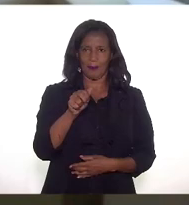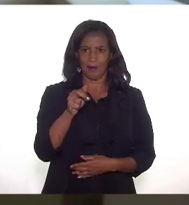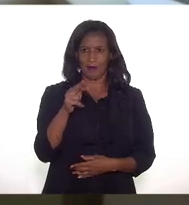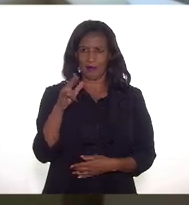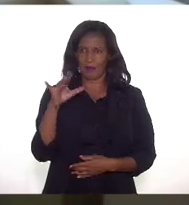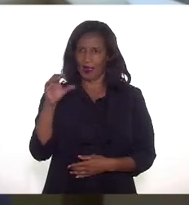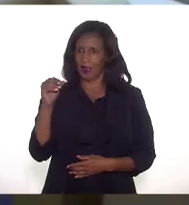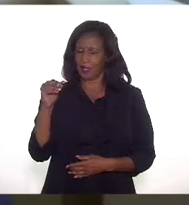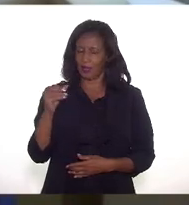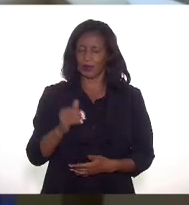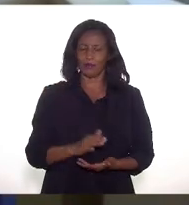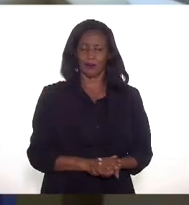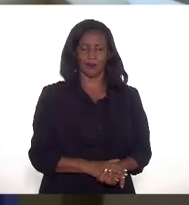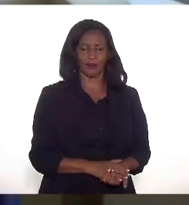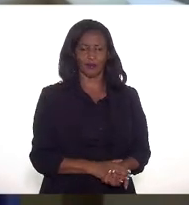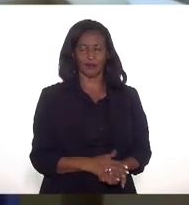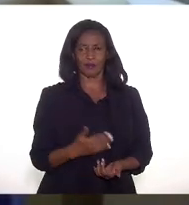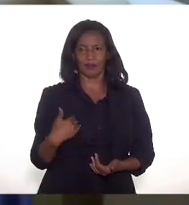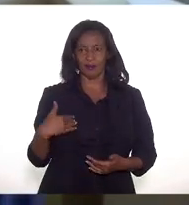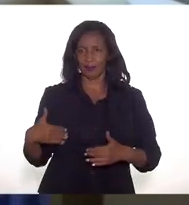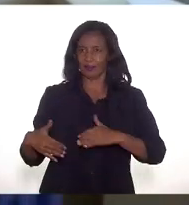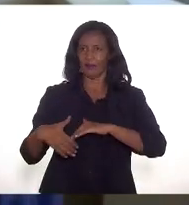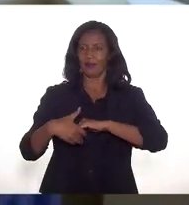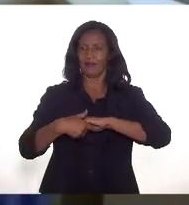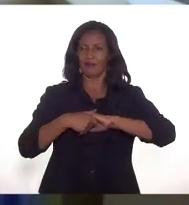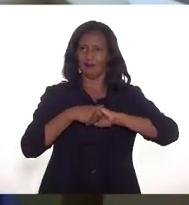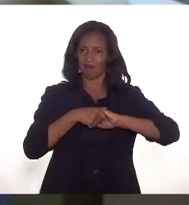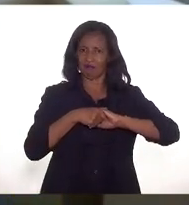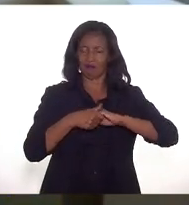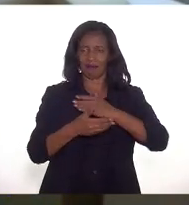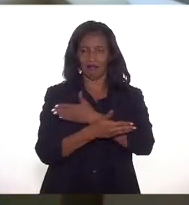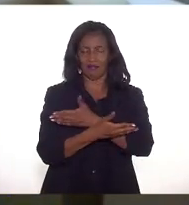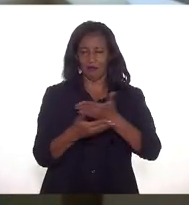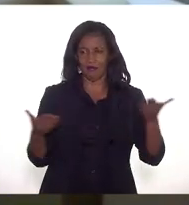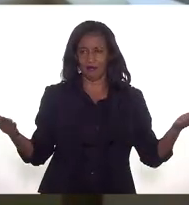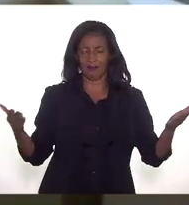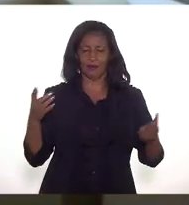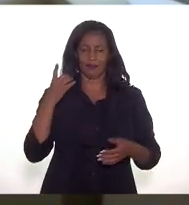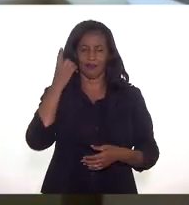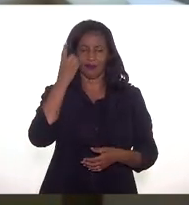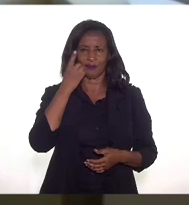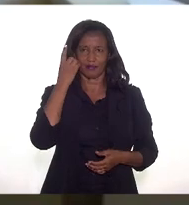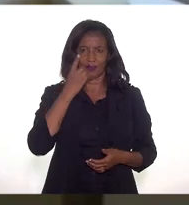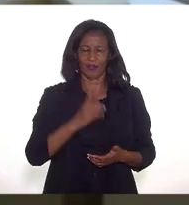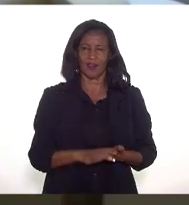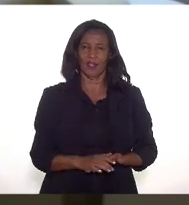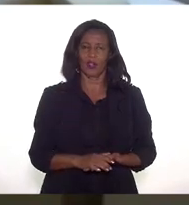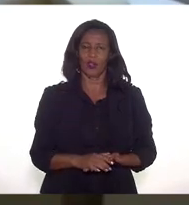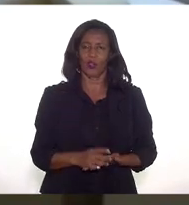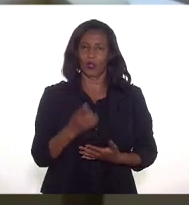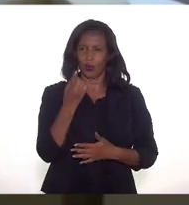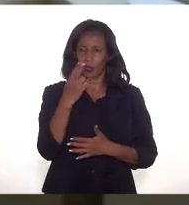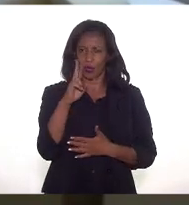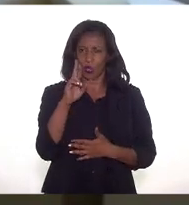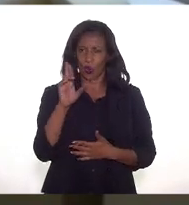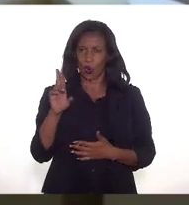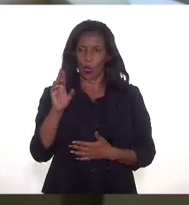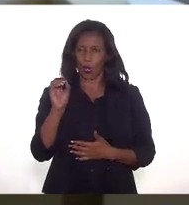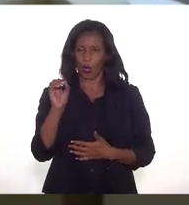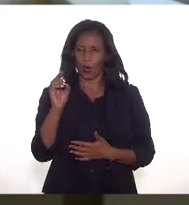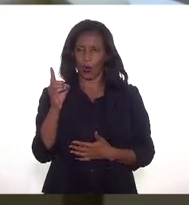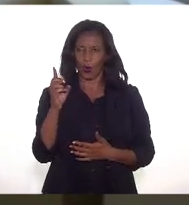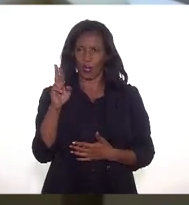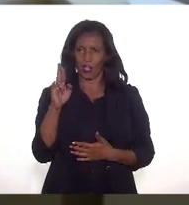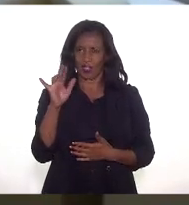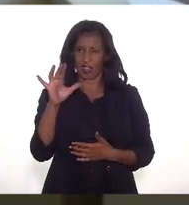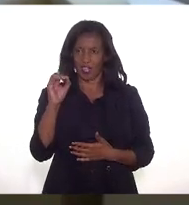cumprimentando os senhores deputados e senhoras deputadas, doutor Rodrigo Pacheco,